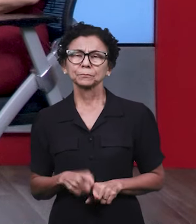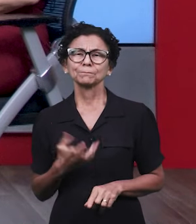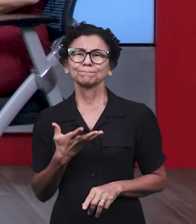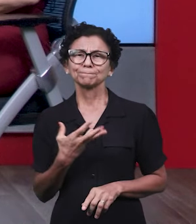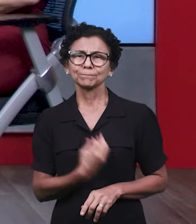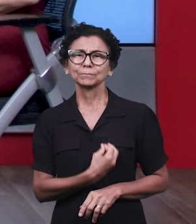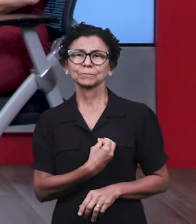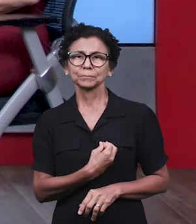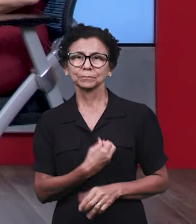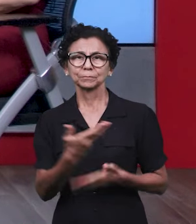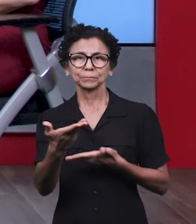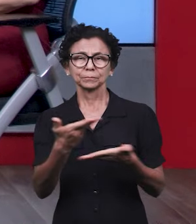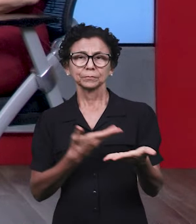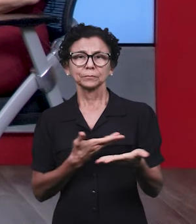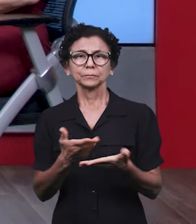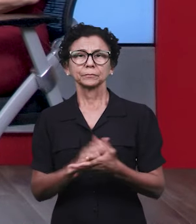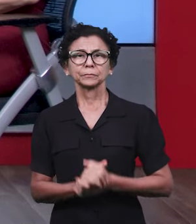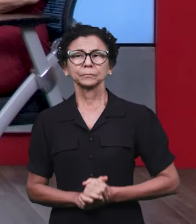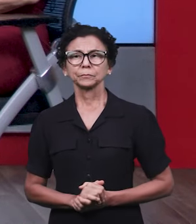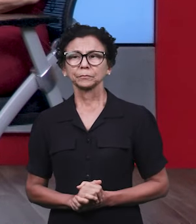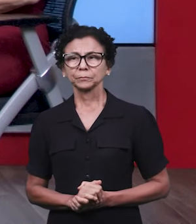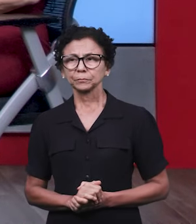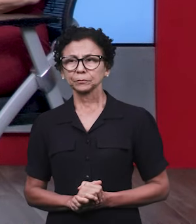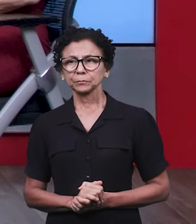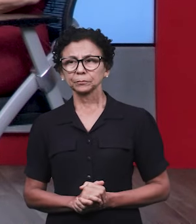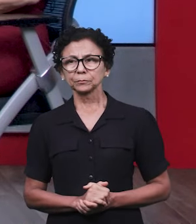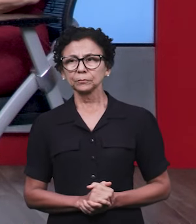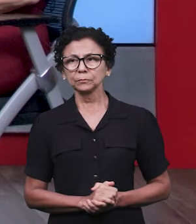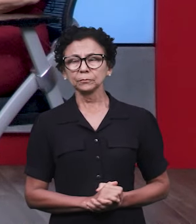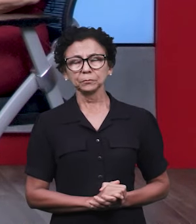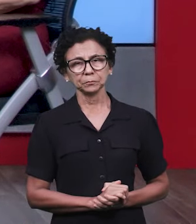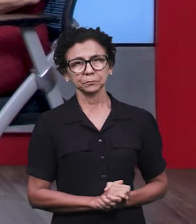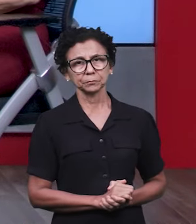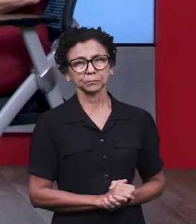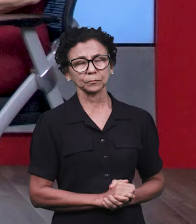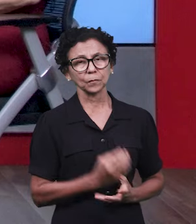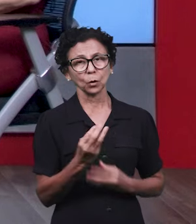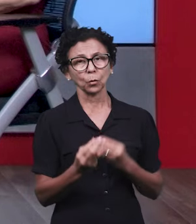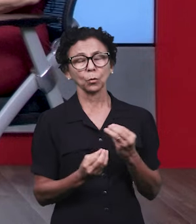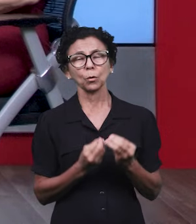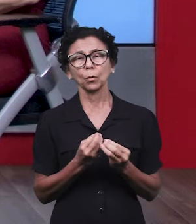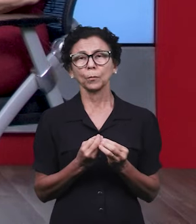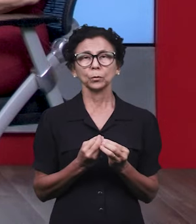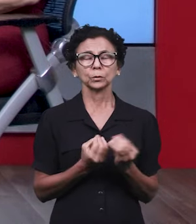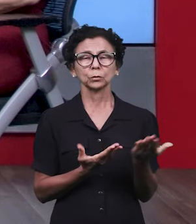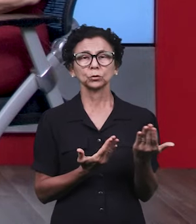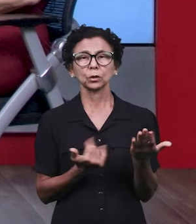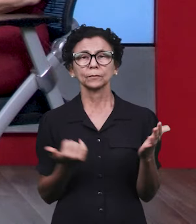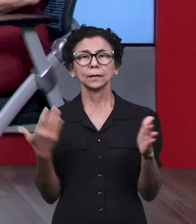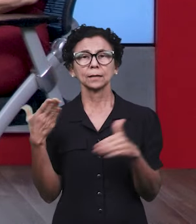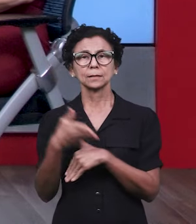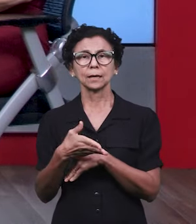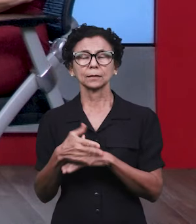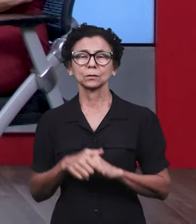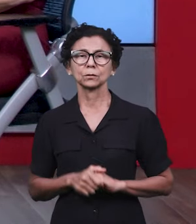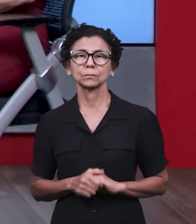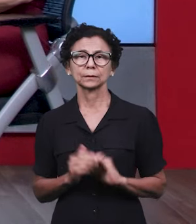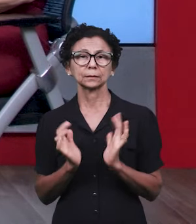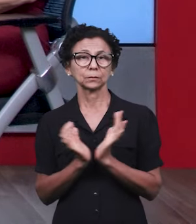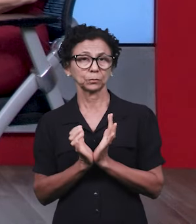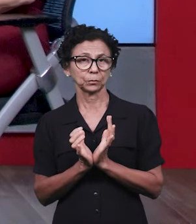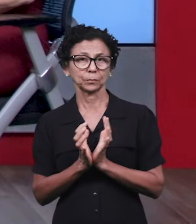Eu pergunto à senhora, qual seria o caminho para um jovem chegar a esse grupo que foi citado agora? Excelente pergunta, pastor João.